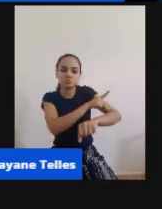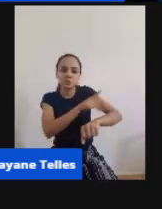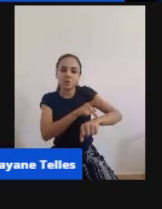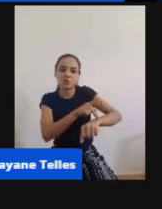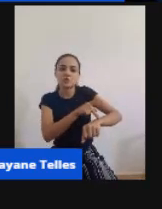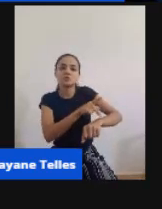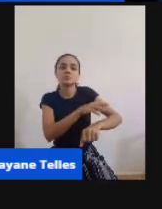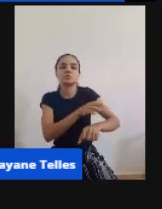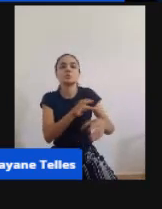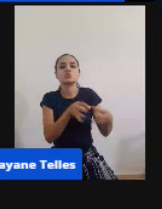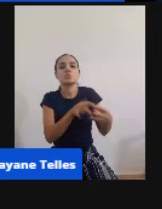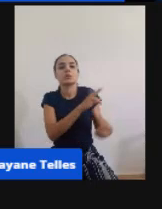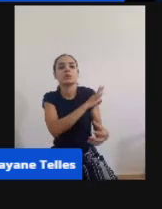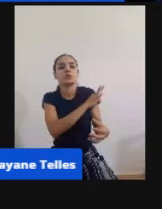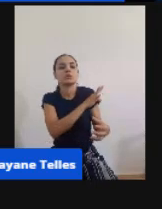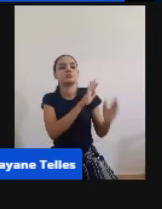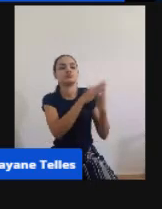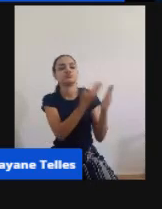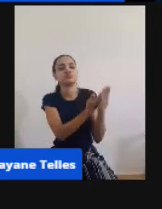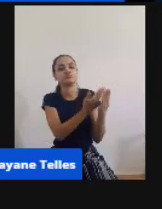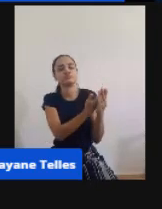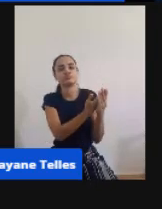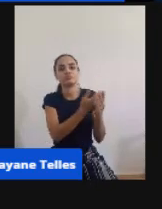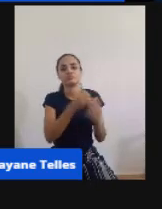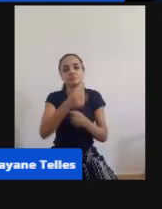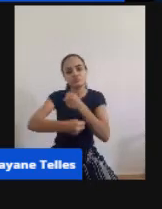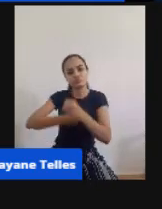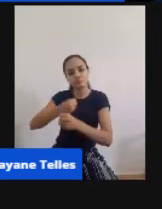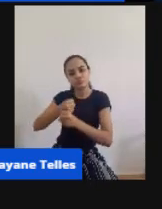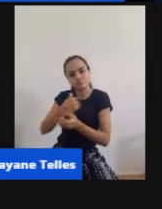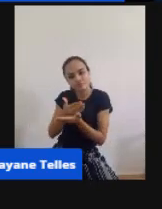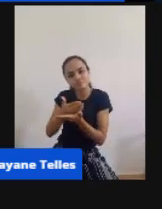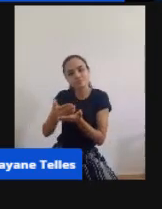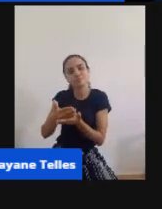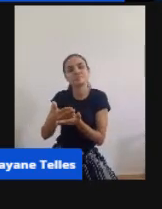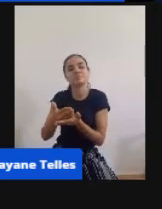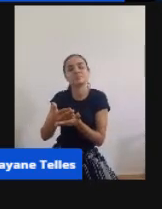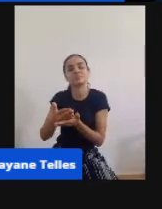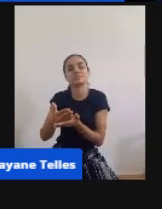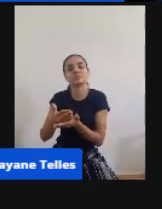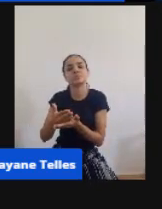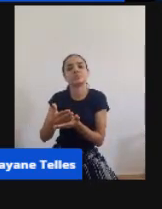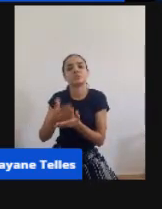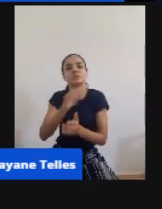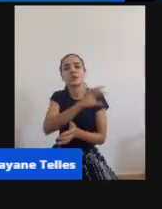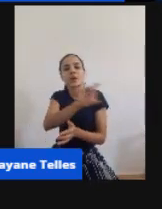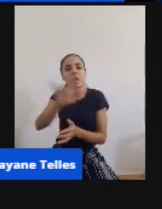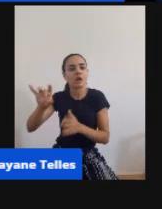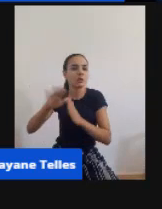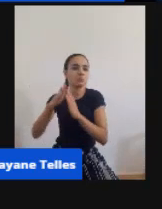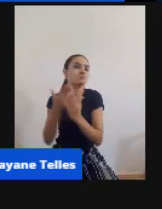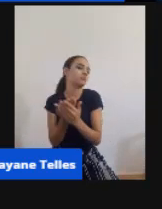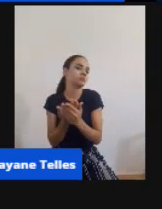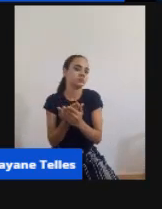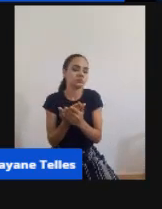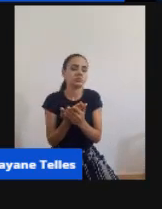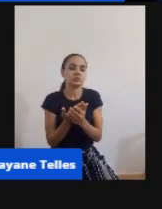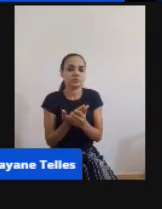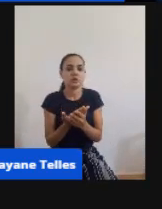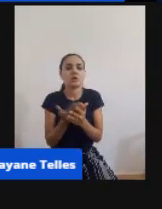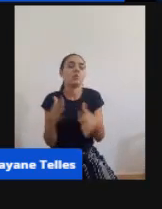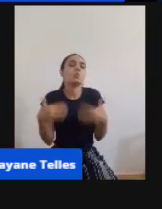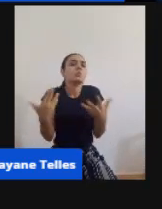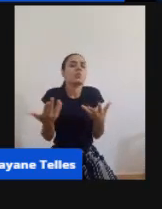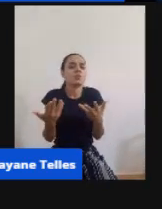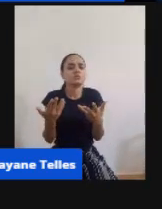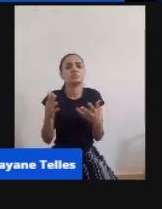de cada unidade escolar, definiu qual ou quais seriam os melhores recursos tecnológicos a